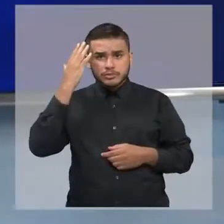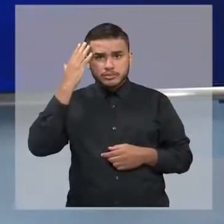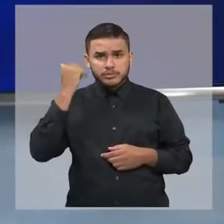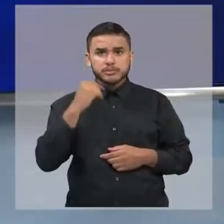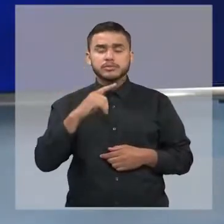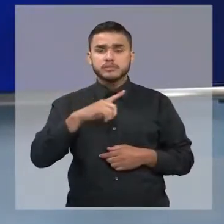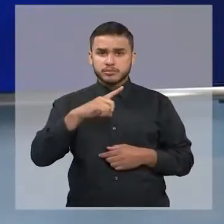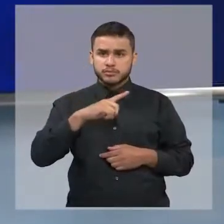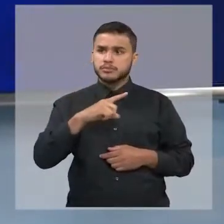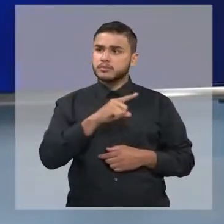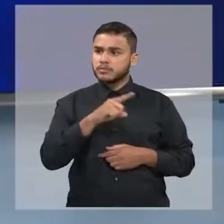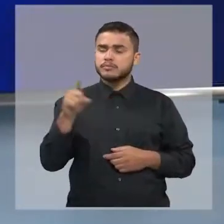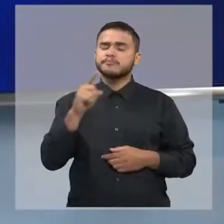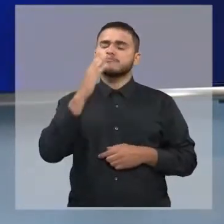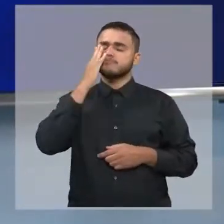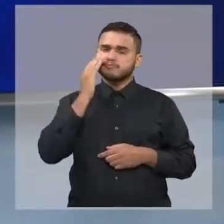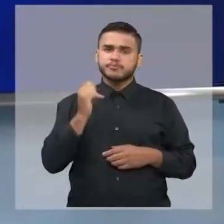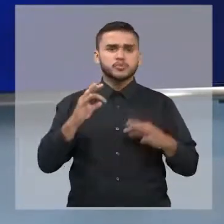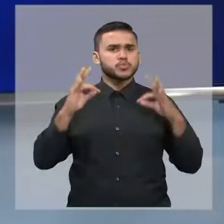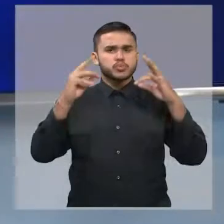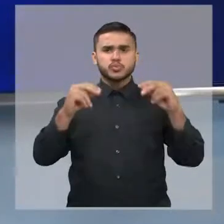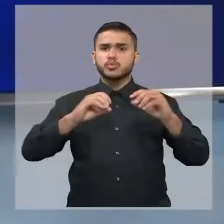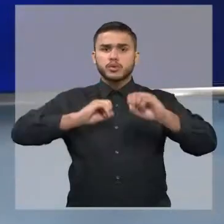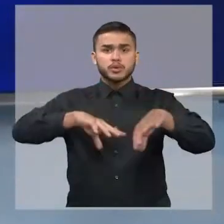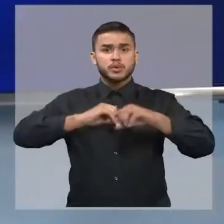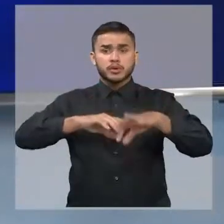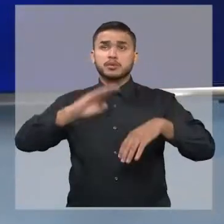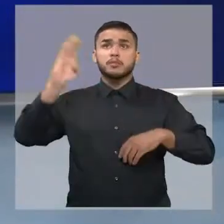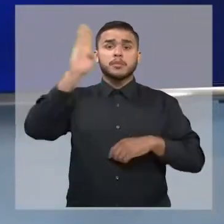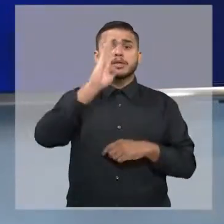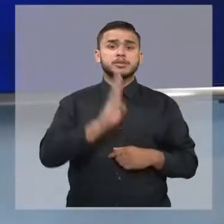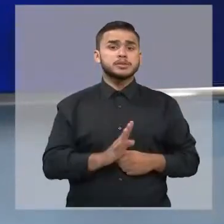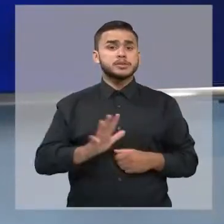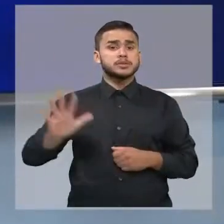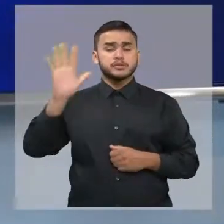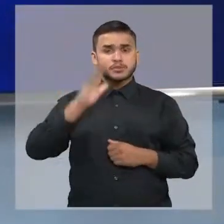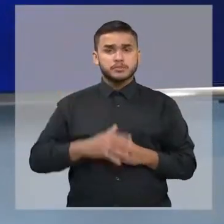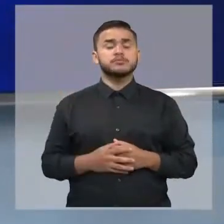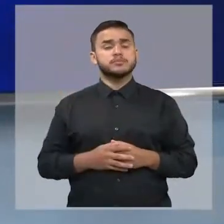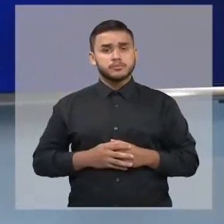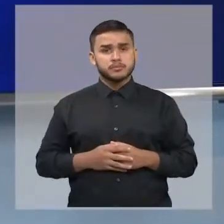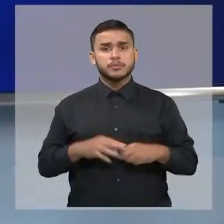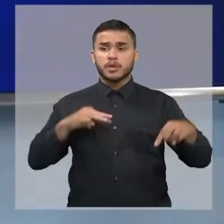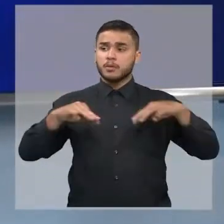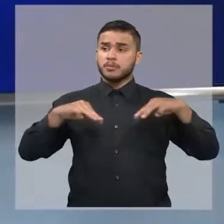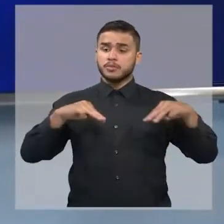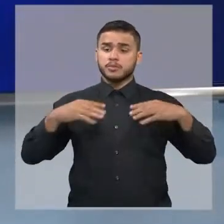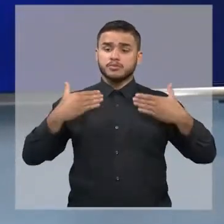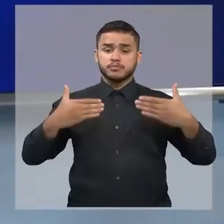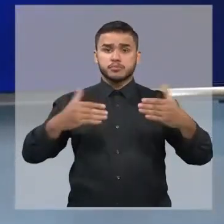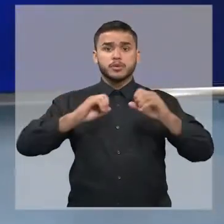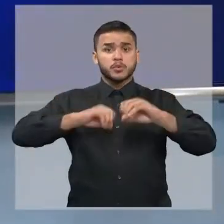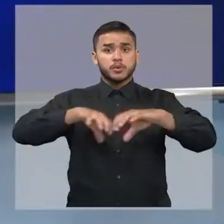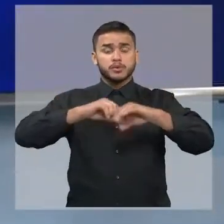deveria gerir toda a educação brasileira, no caso, o ministro da Educação.